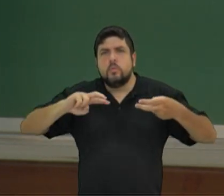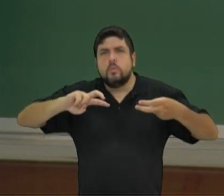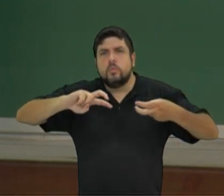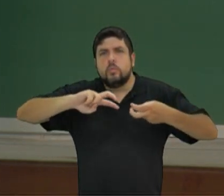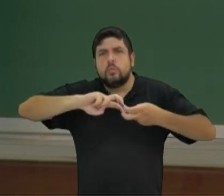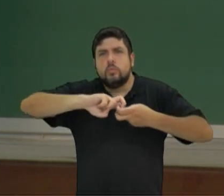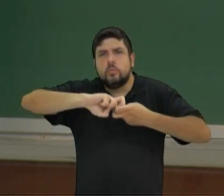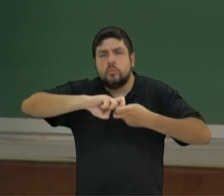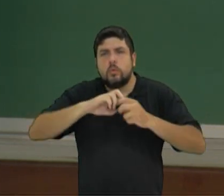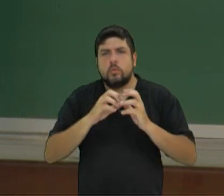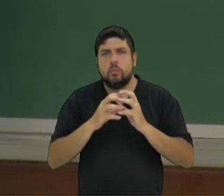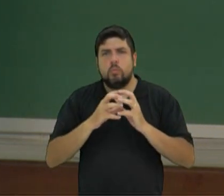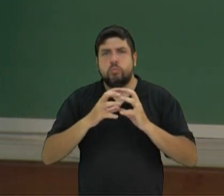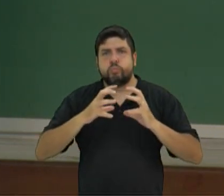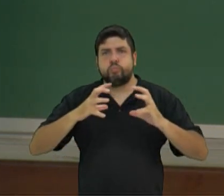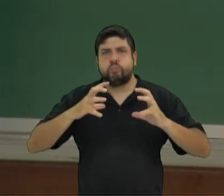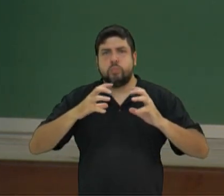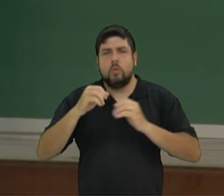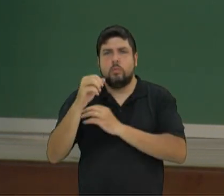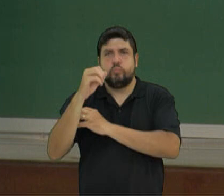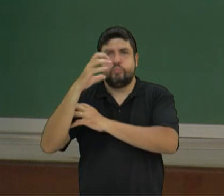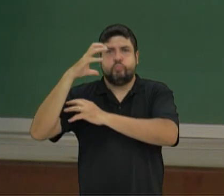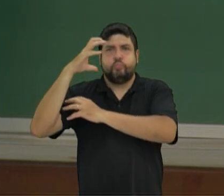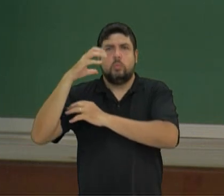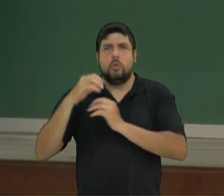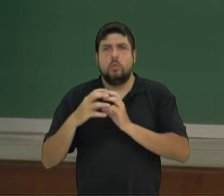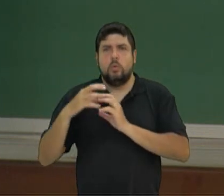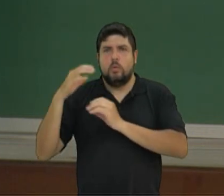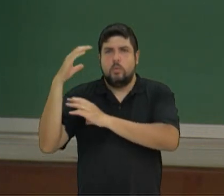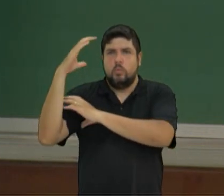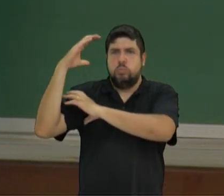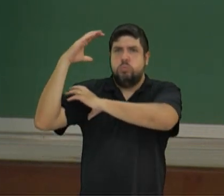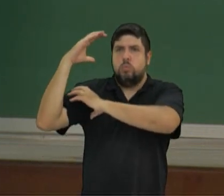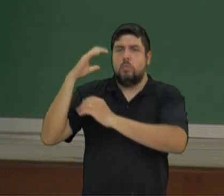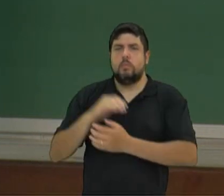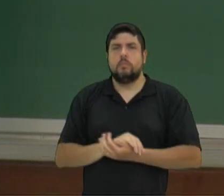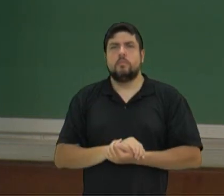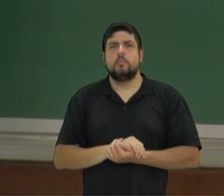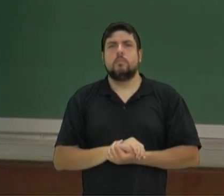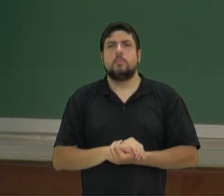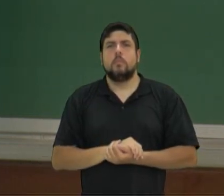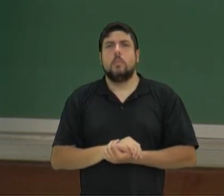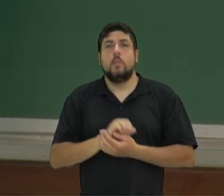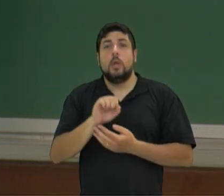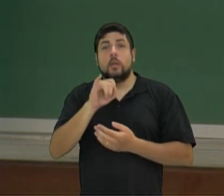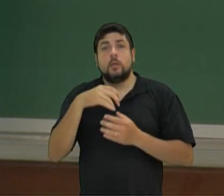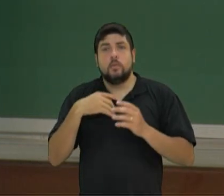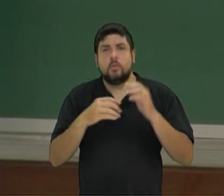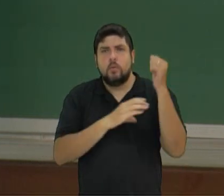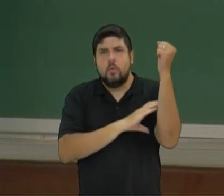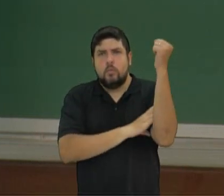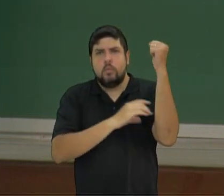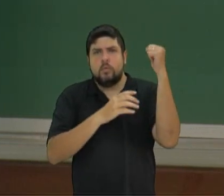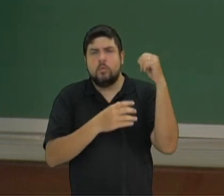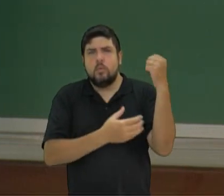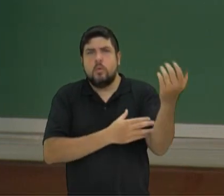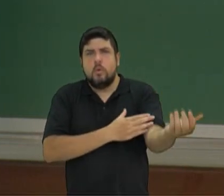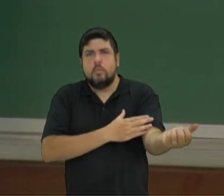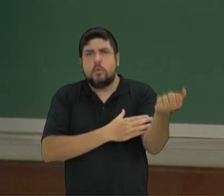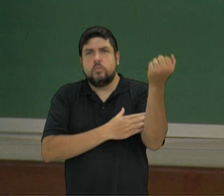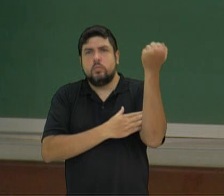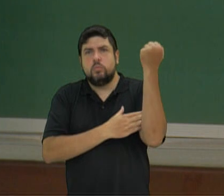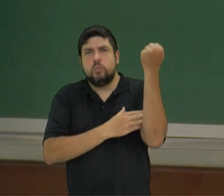esse volume. E a pessoa tem o braço grandão. Quando o bíceps está contraído, nós temos um